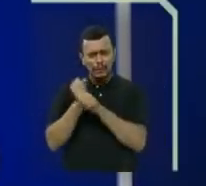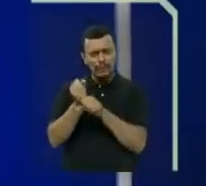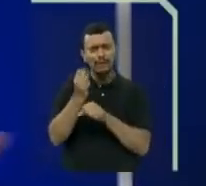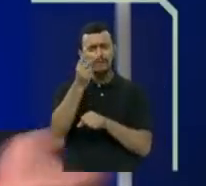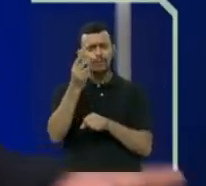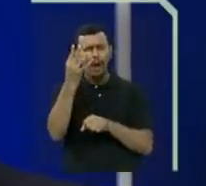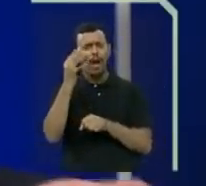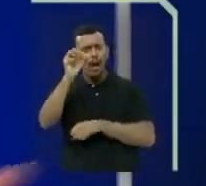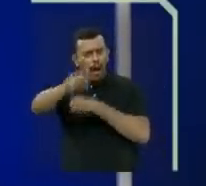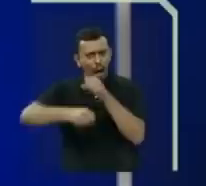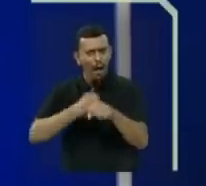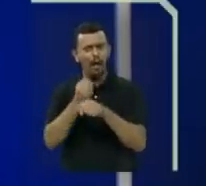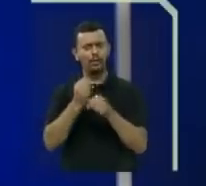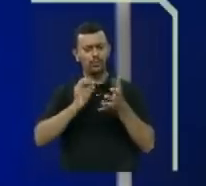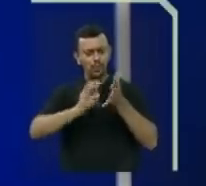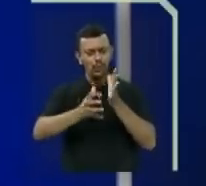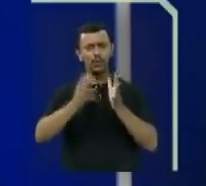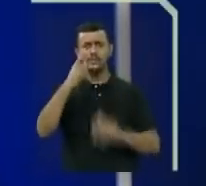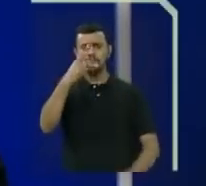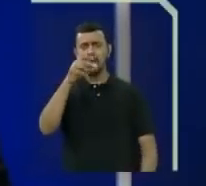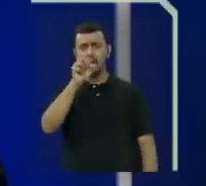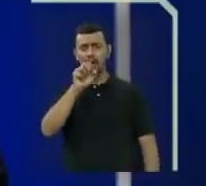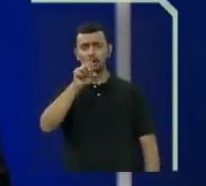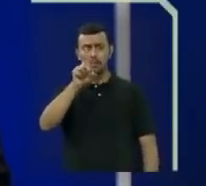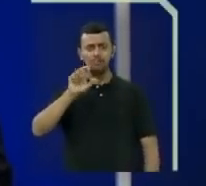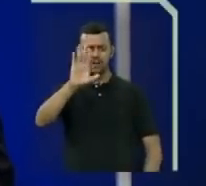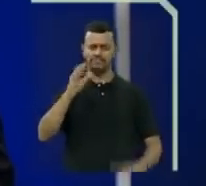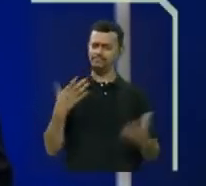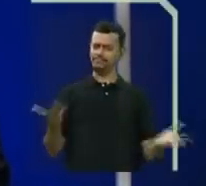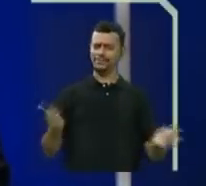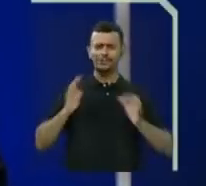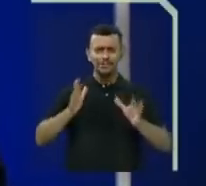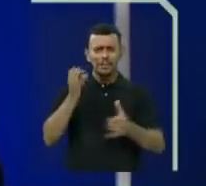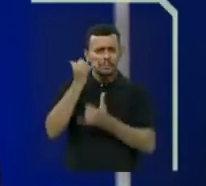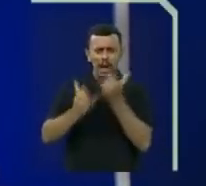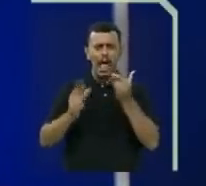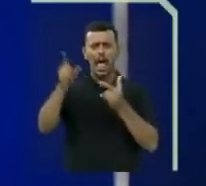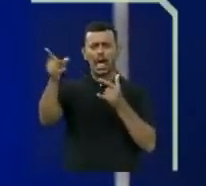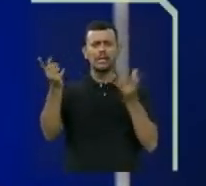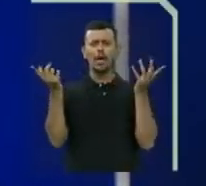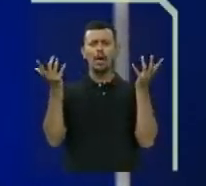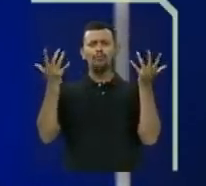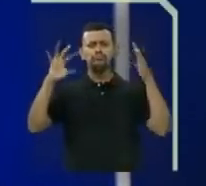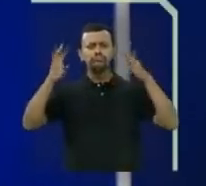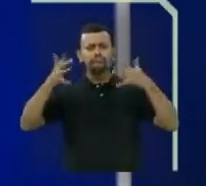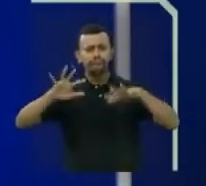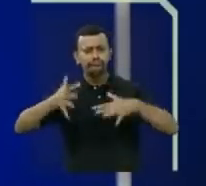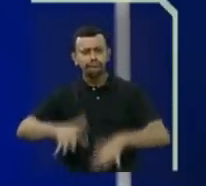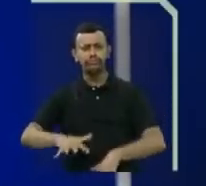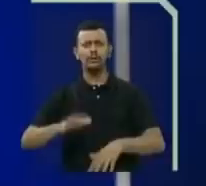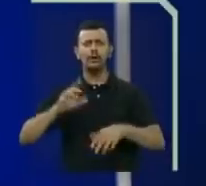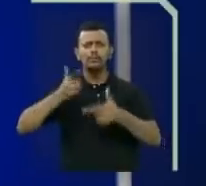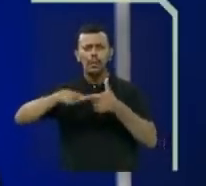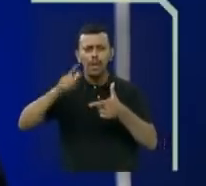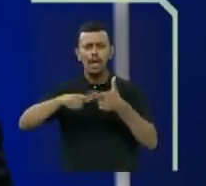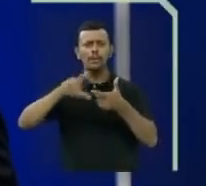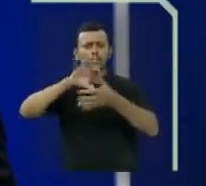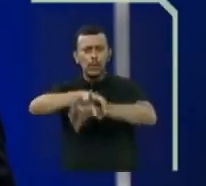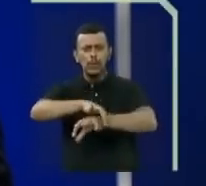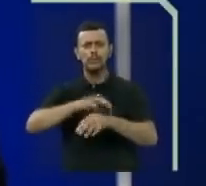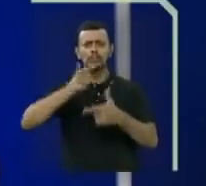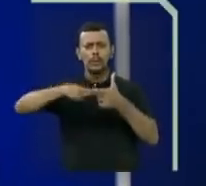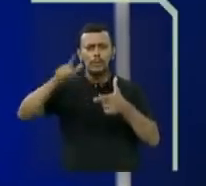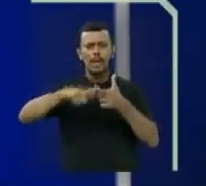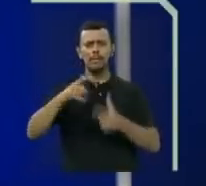antes deles governaram o PMDB, e os dois demonstraram retrocesso ao longo do tempo na segurança, na saúde, na educação